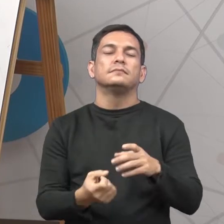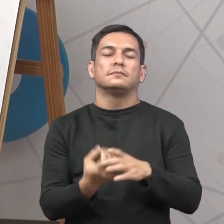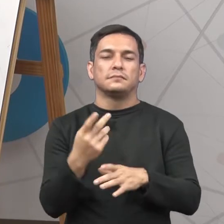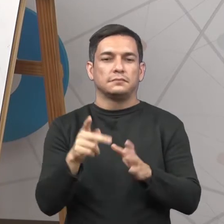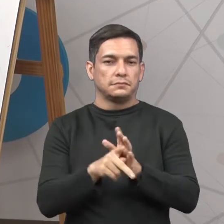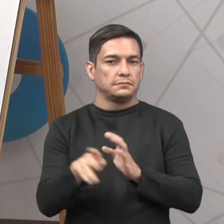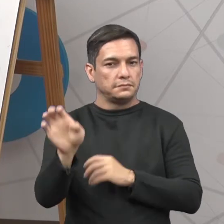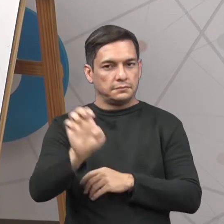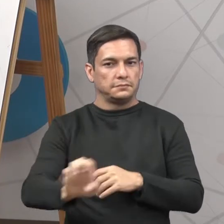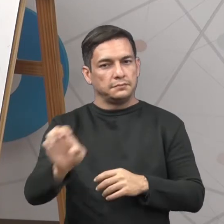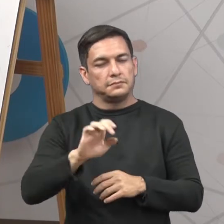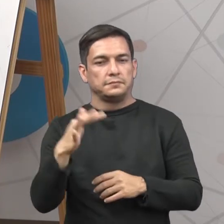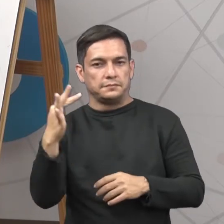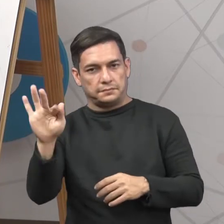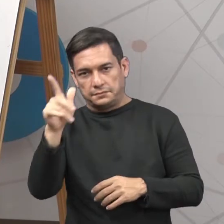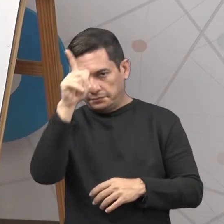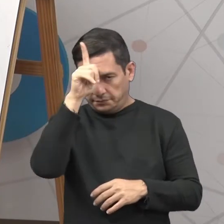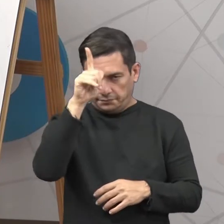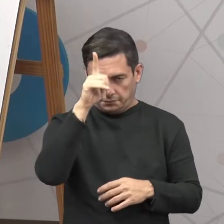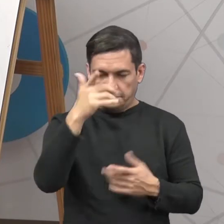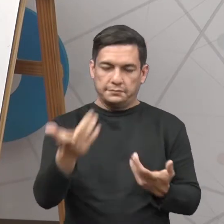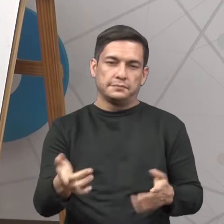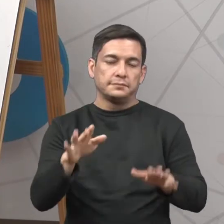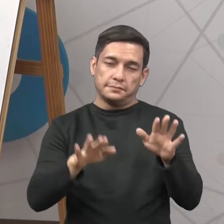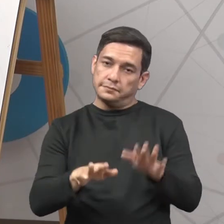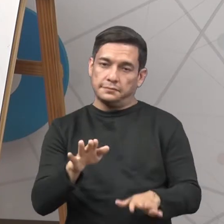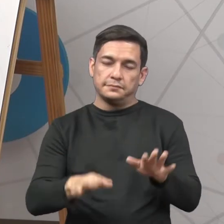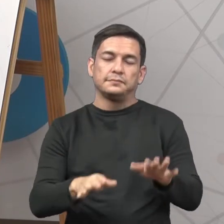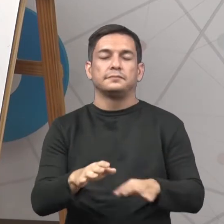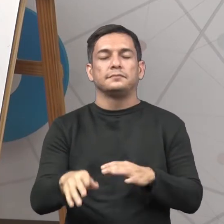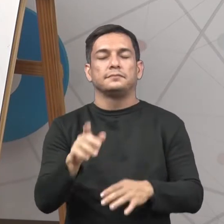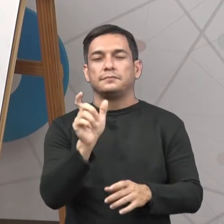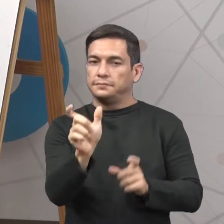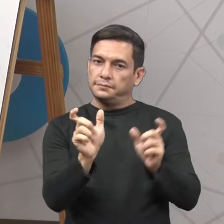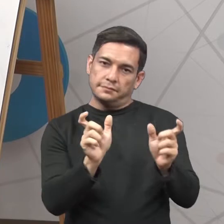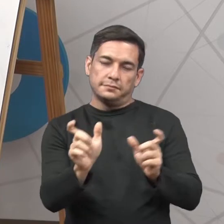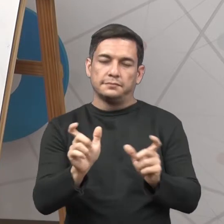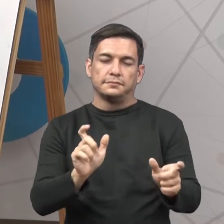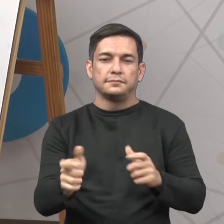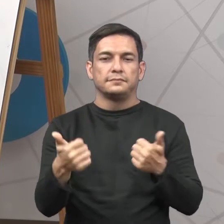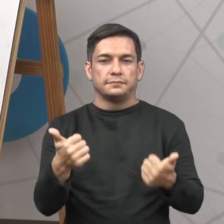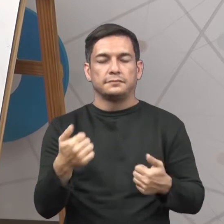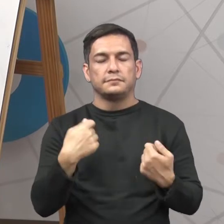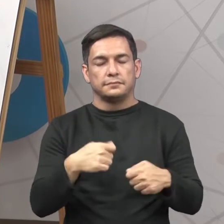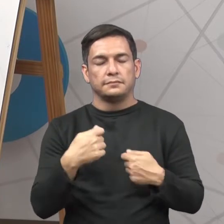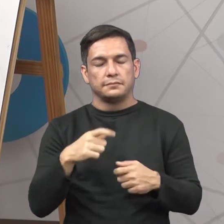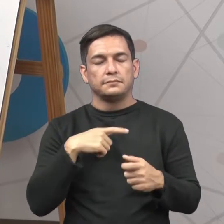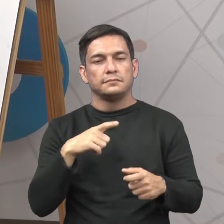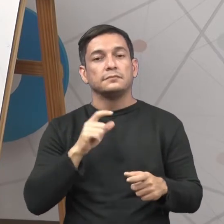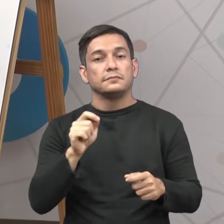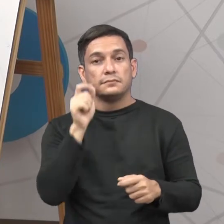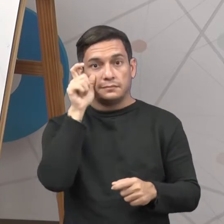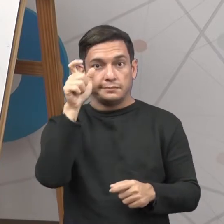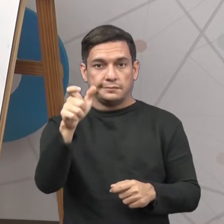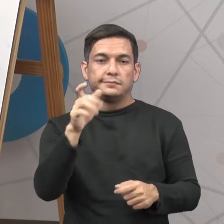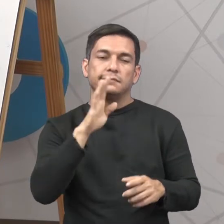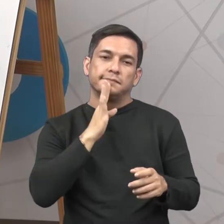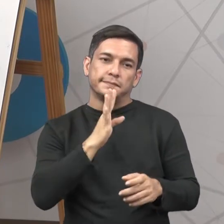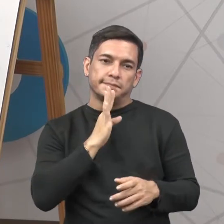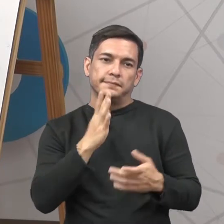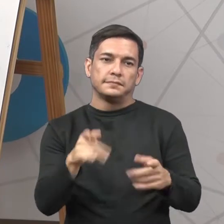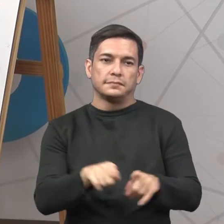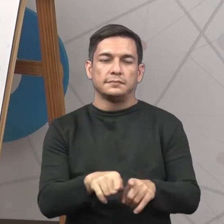ser origem francesa, alemã, depende da palavra, tá bom? A gente precisa ter esse